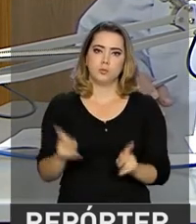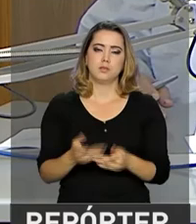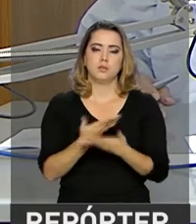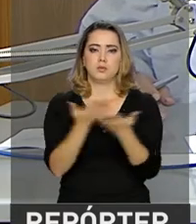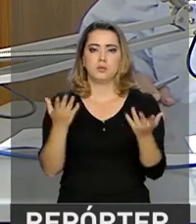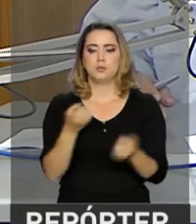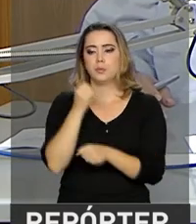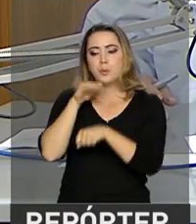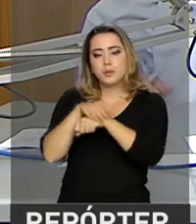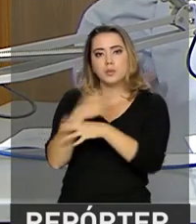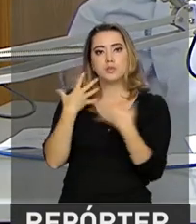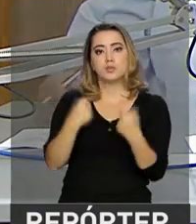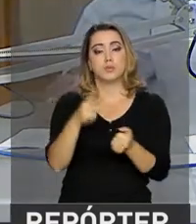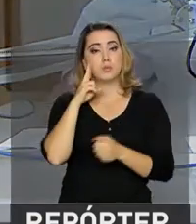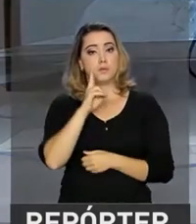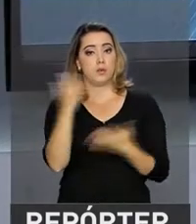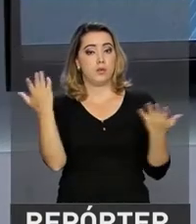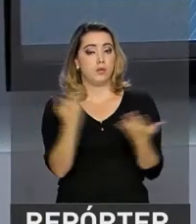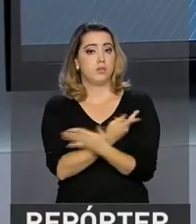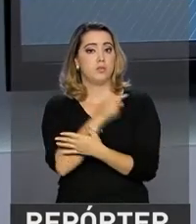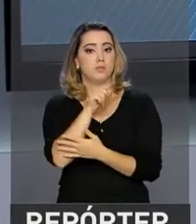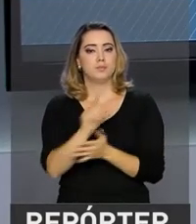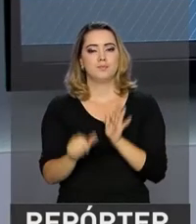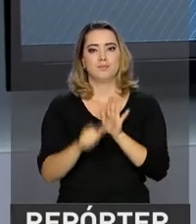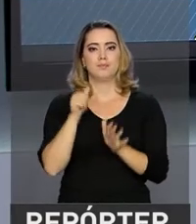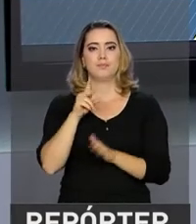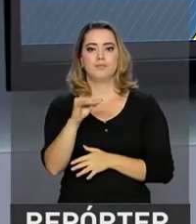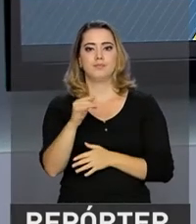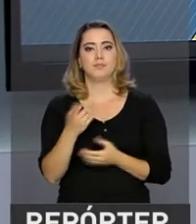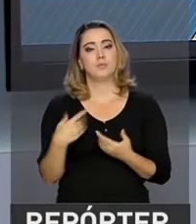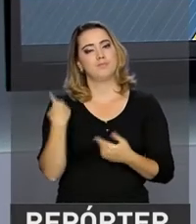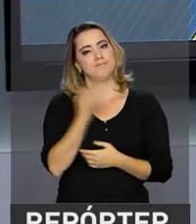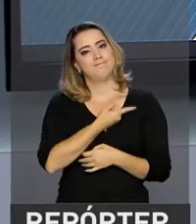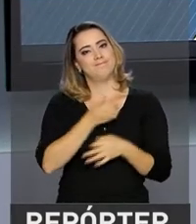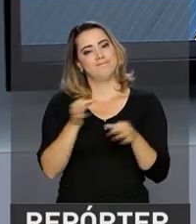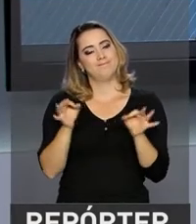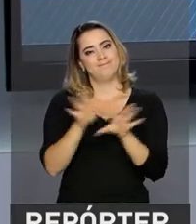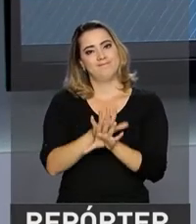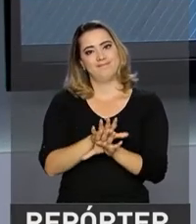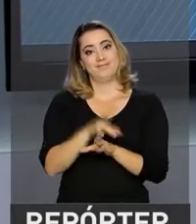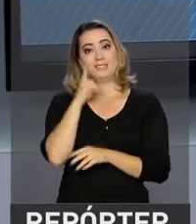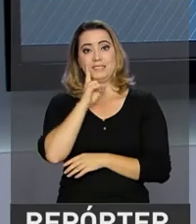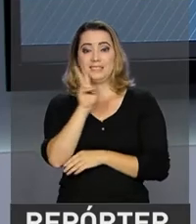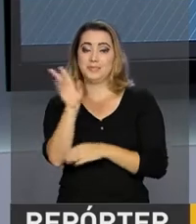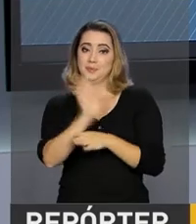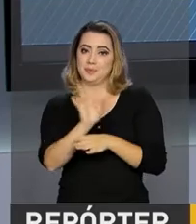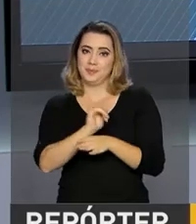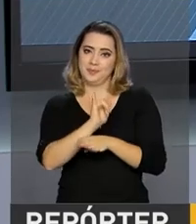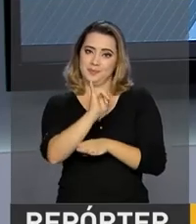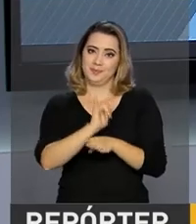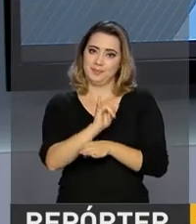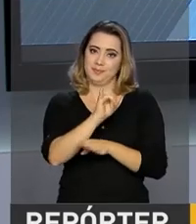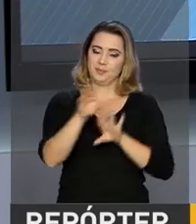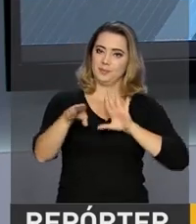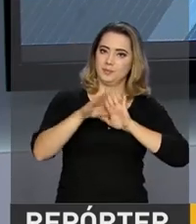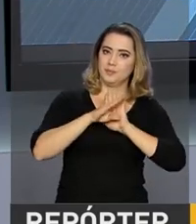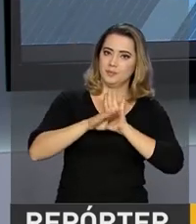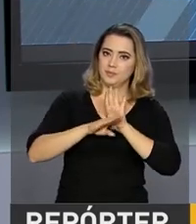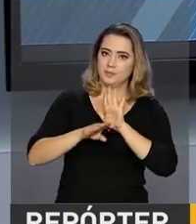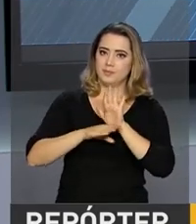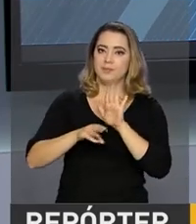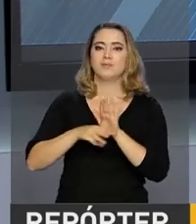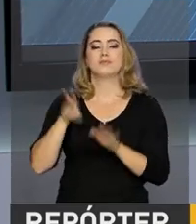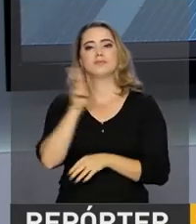Boa noite, ministro. E vamos ouvir agora como foi esse primeiro dia de... Nós ficamos por aqui. Você pode rever as reportagens no YouTube e toda a